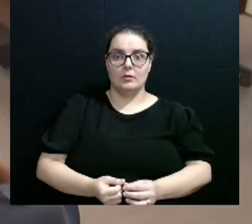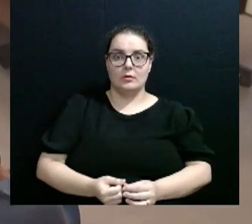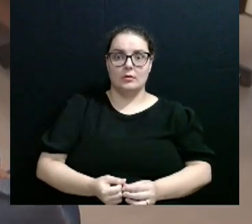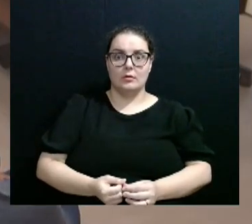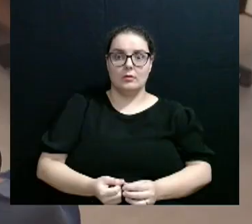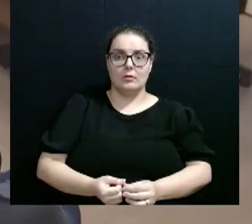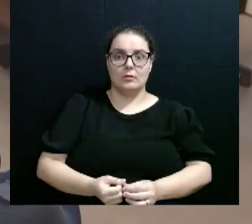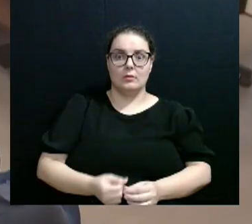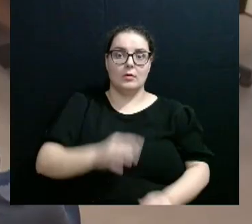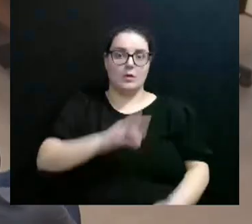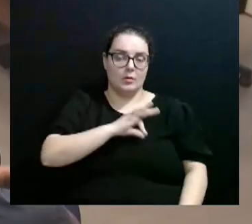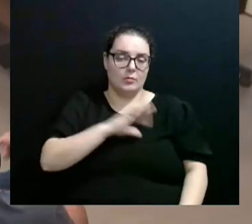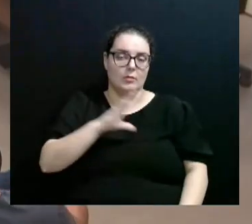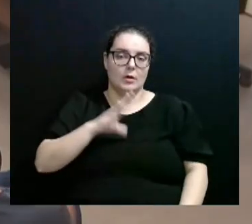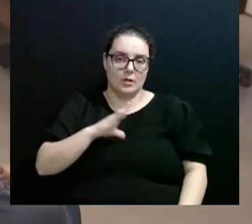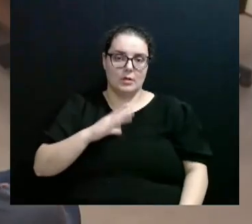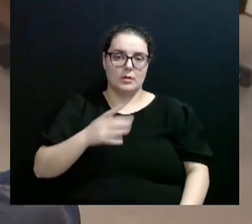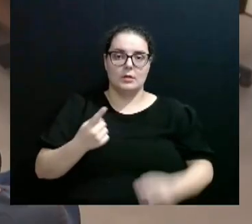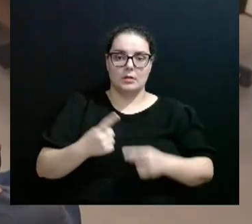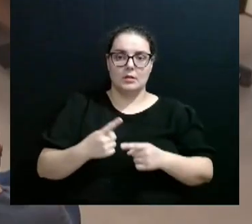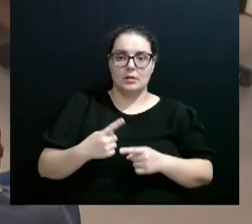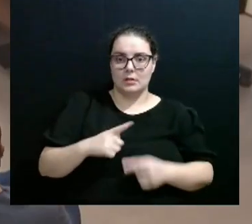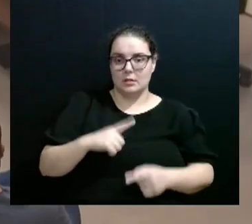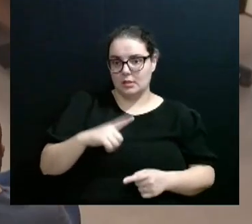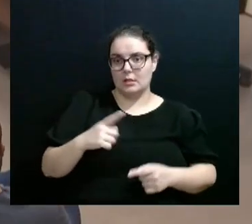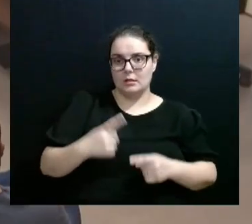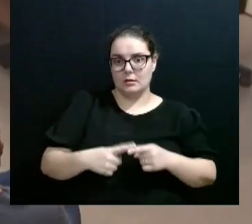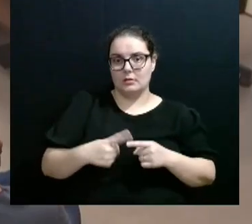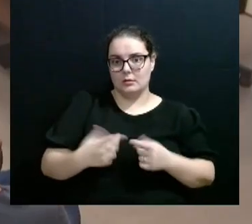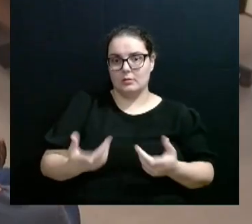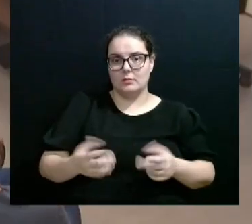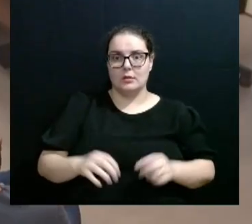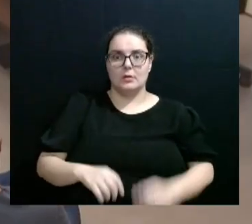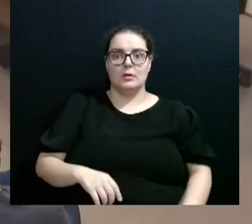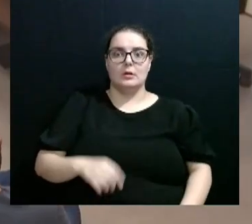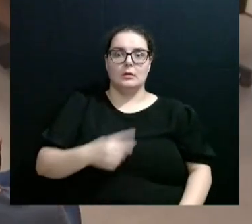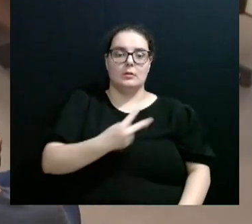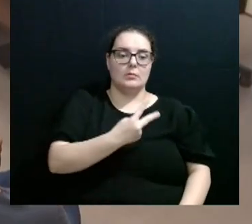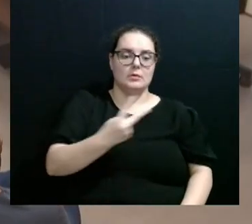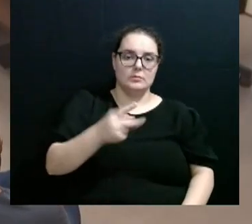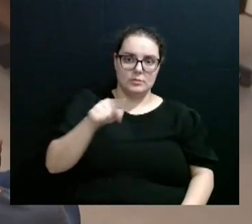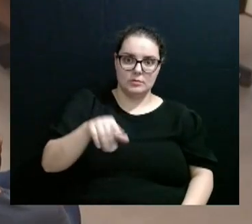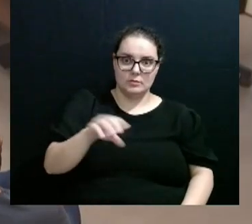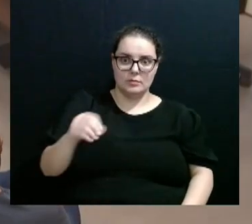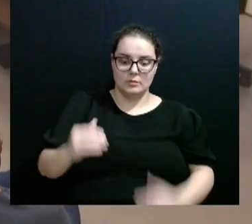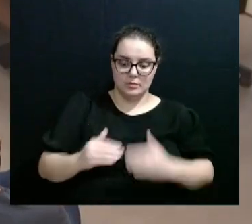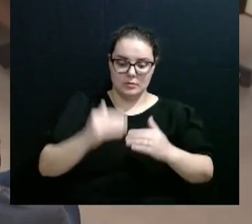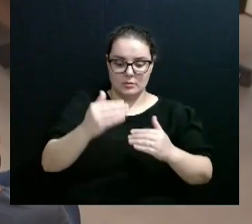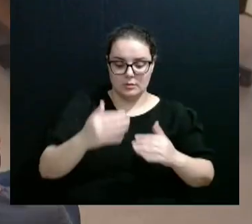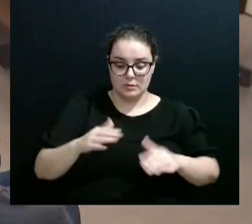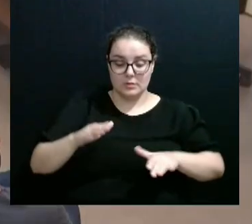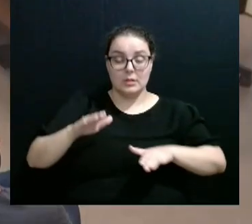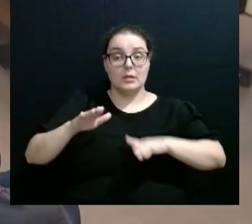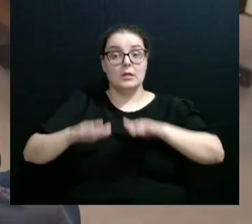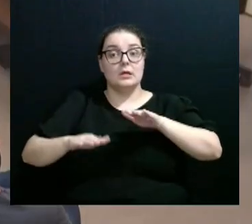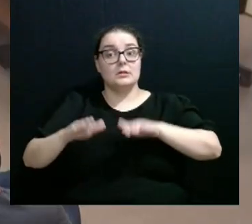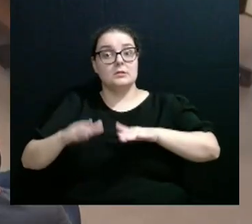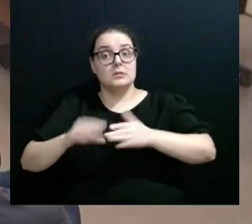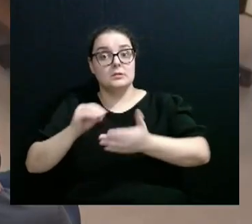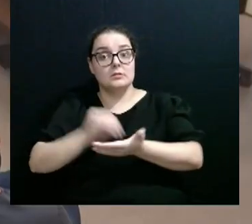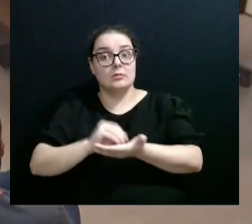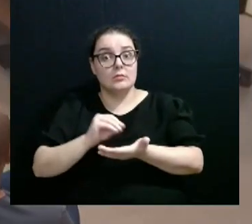questão do estendimento das 10, que teria que colocar as vitrines aí. Você vê, às vezes é falta até de